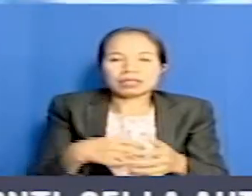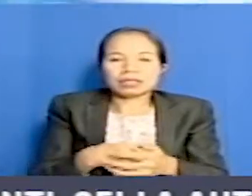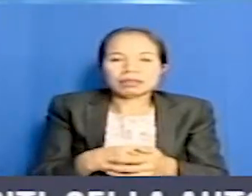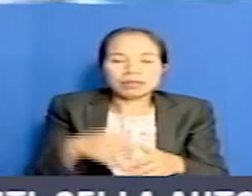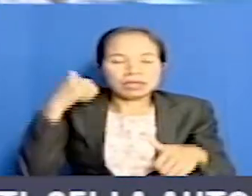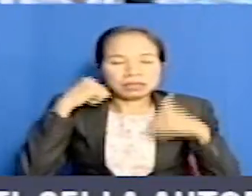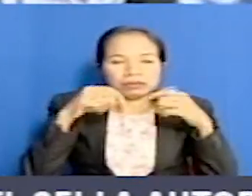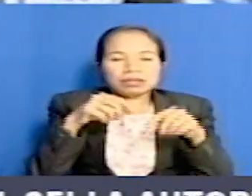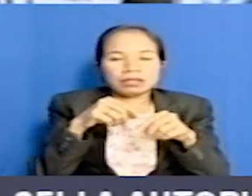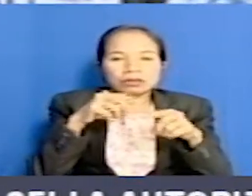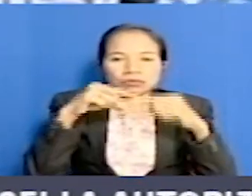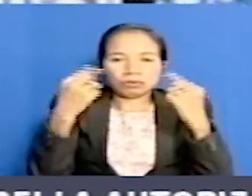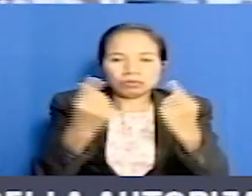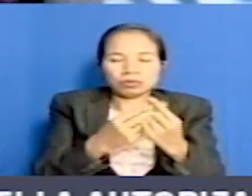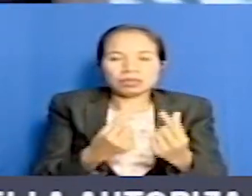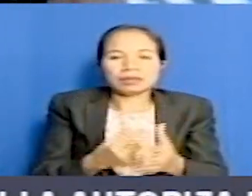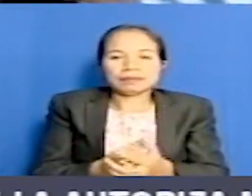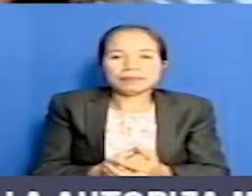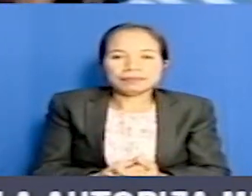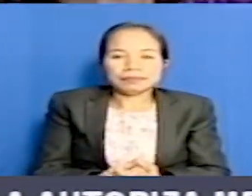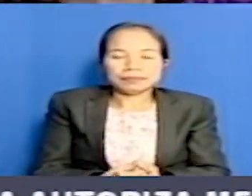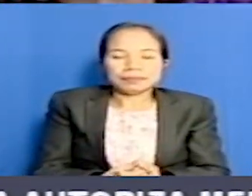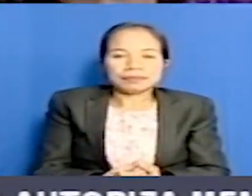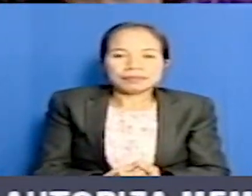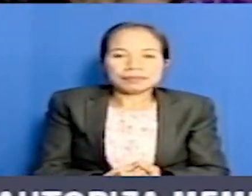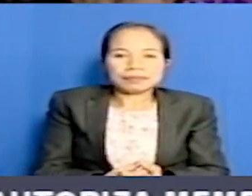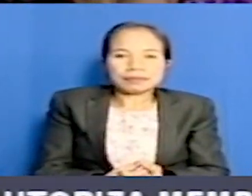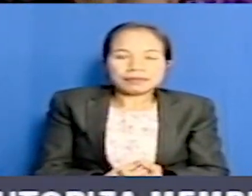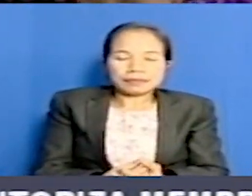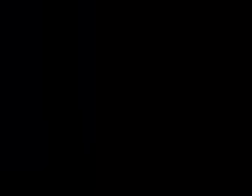atividades arte marciais Nian, Nuno Moraes, Alexandre dos Santos, RTTL.